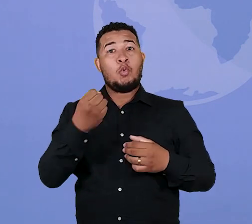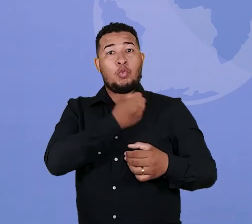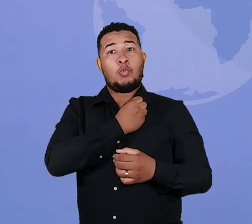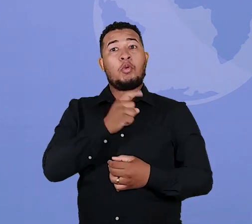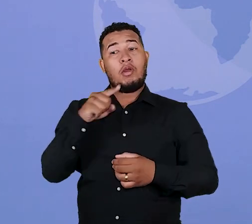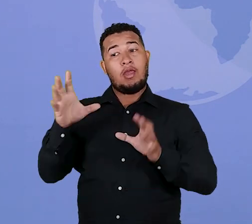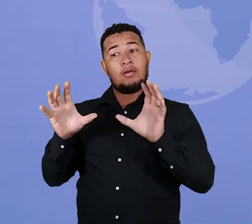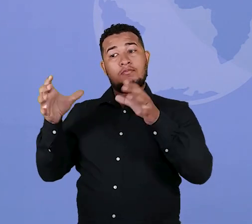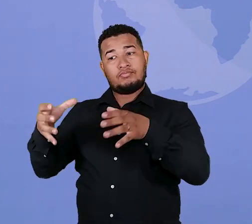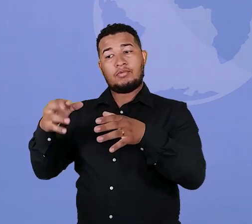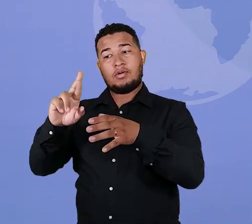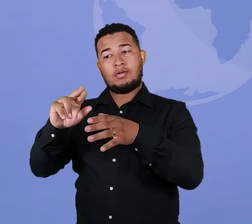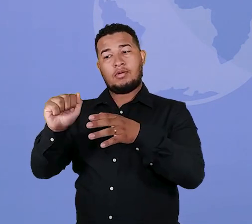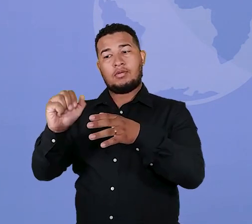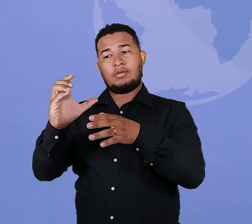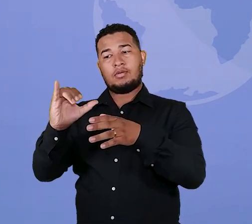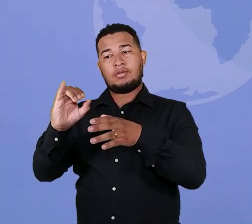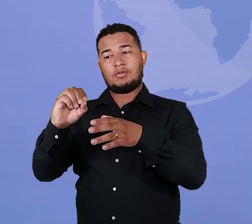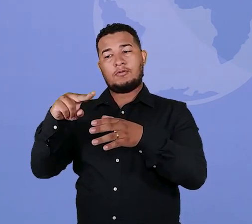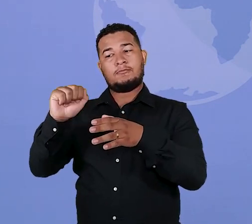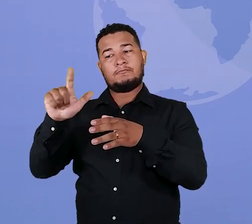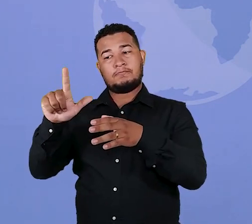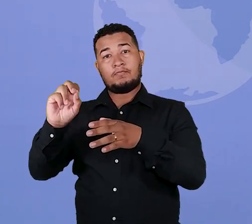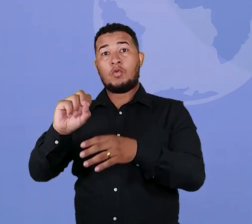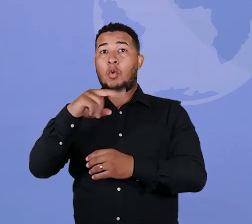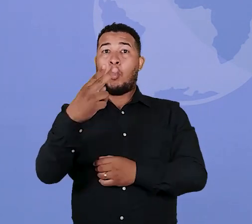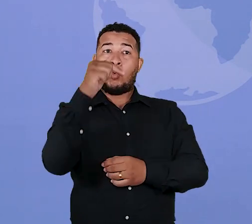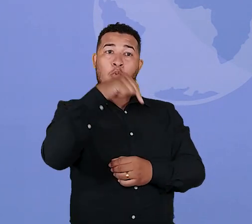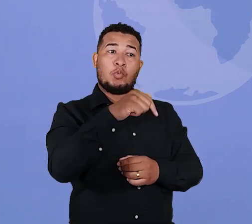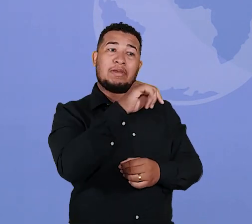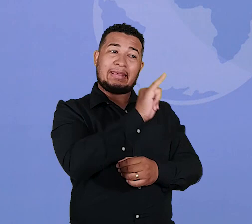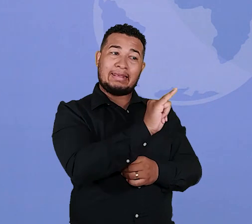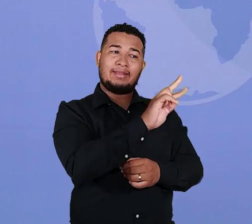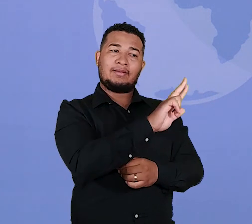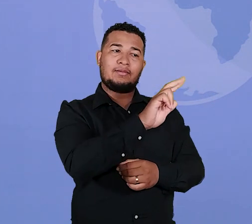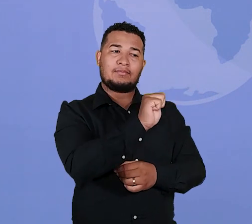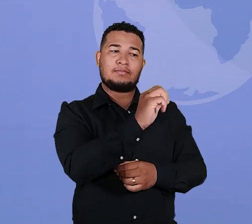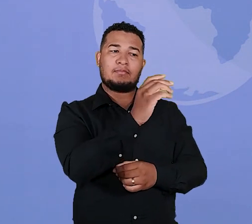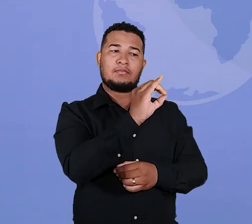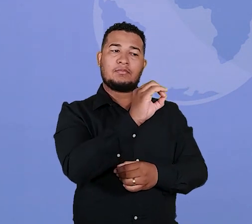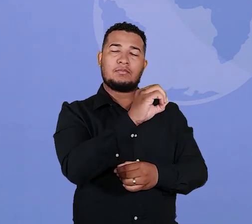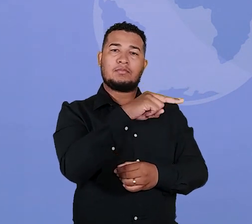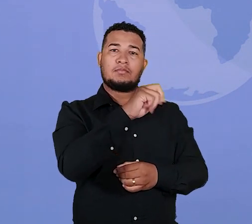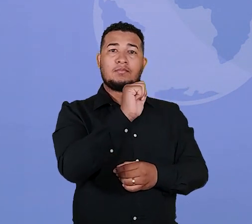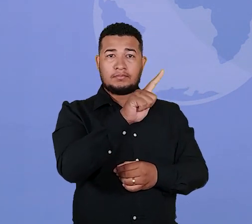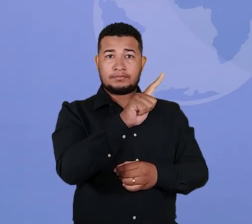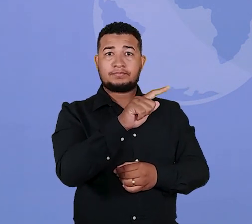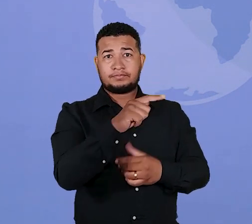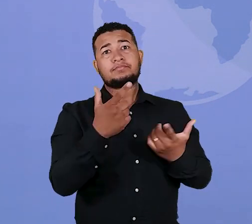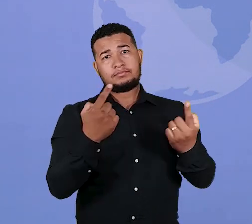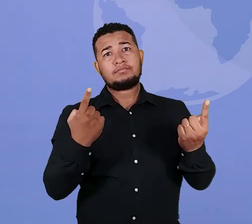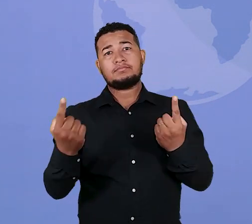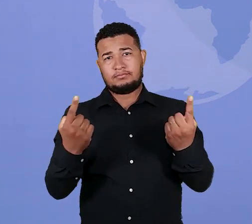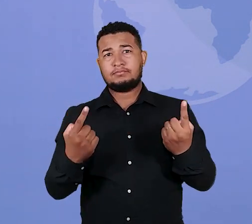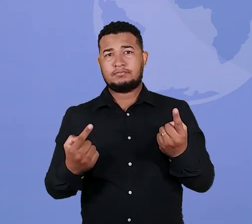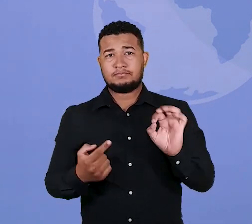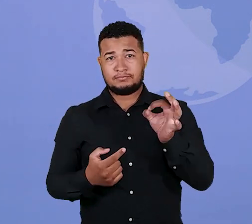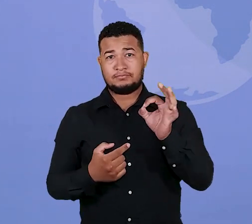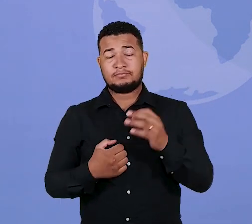é racional, ou um número é irracional. Até porque esse i está negando. É ou não